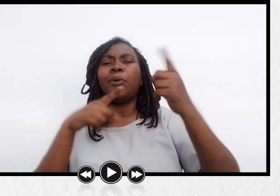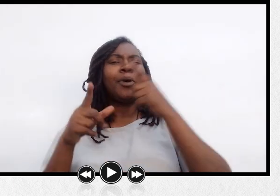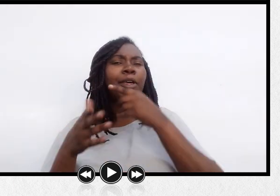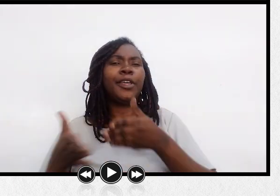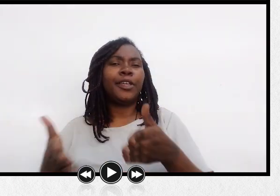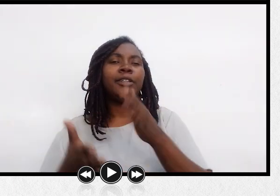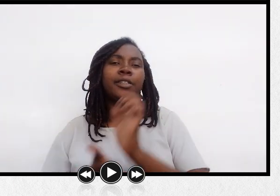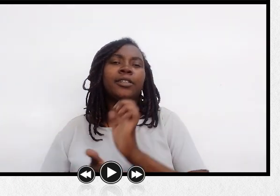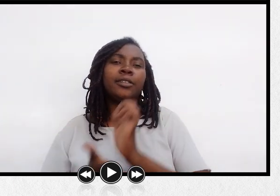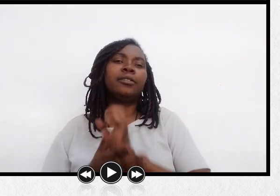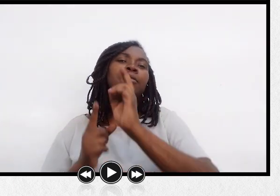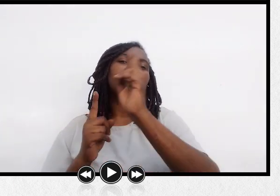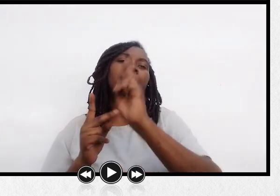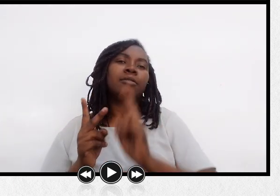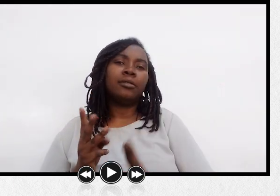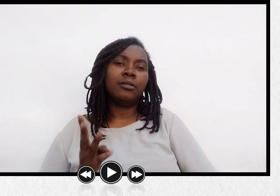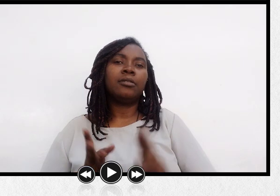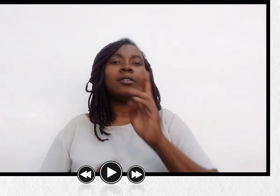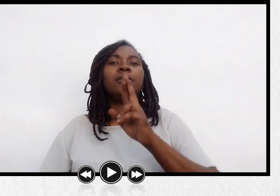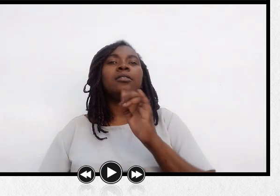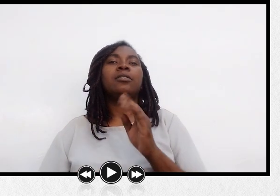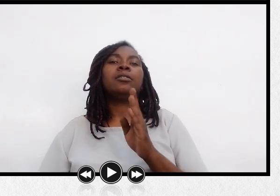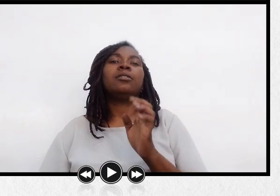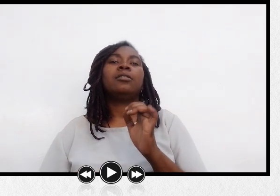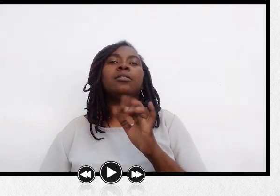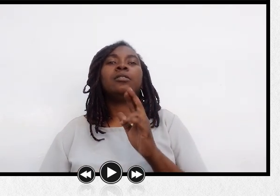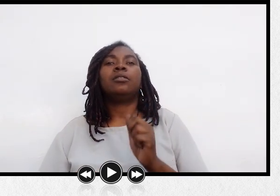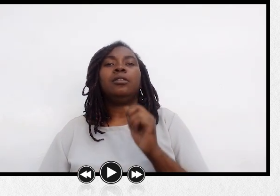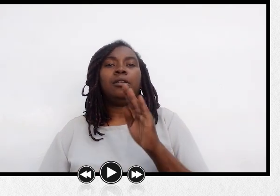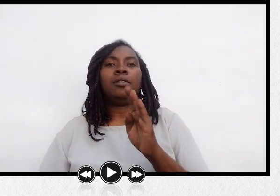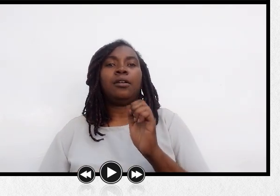estaduais, que é o Ribeira de Iguape, Baixada Santista,